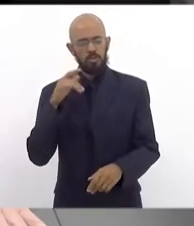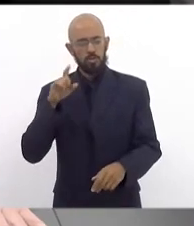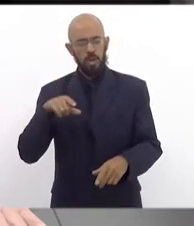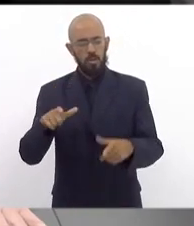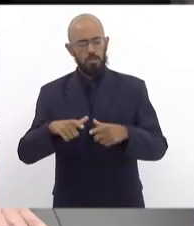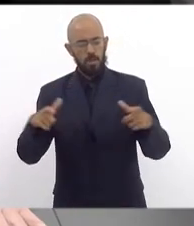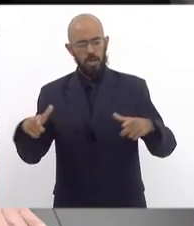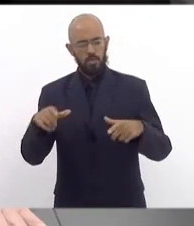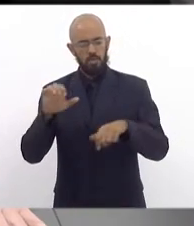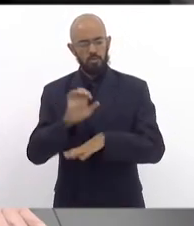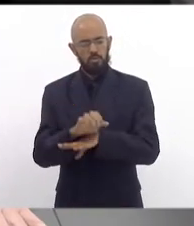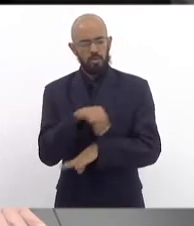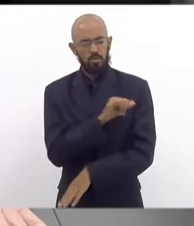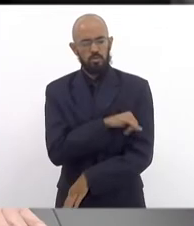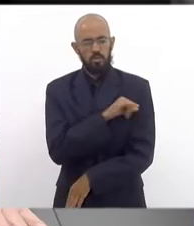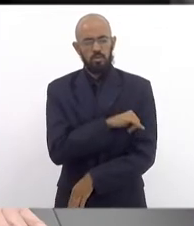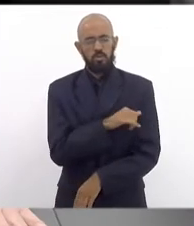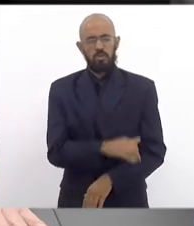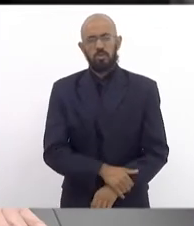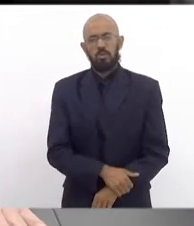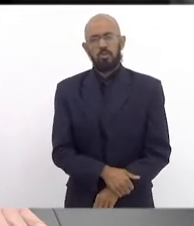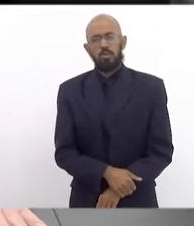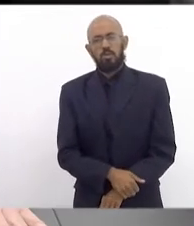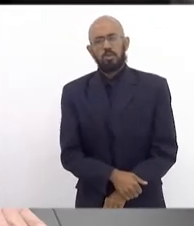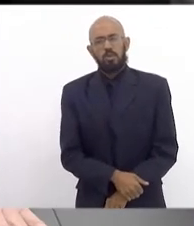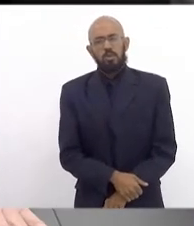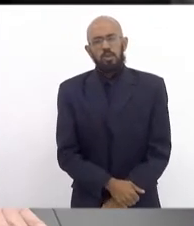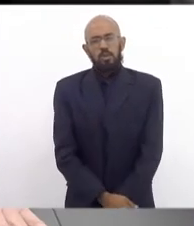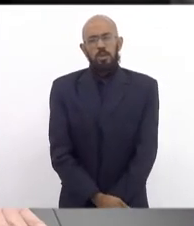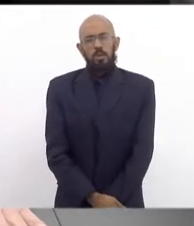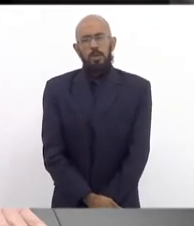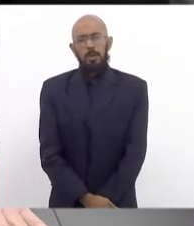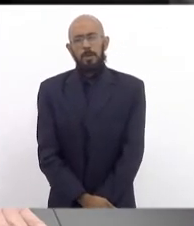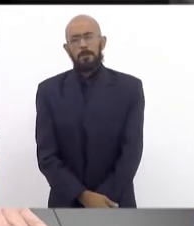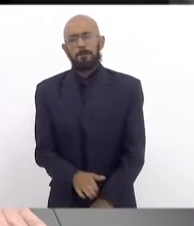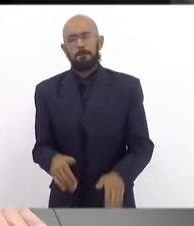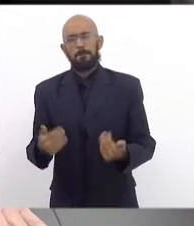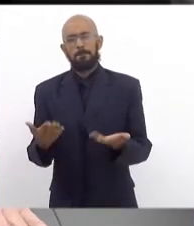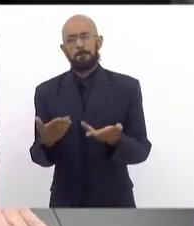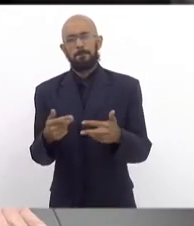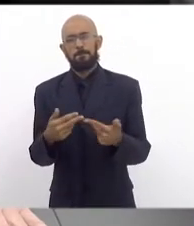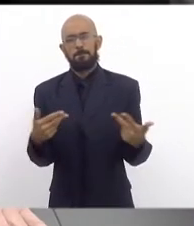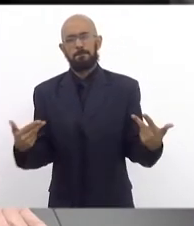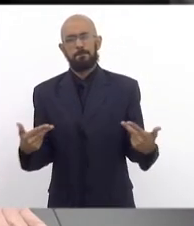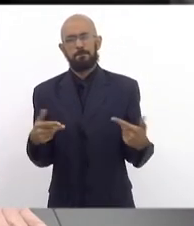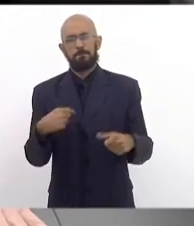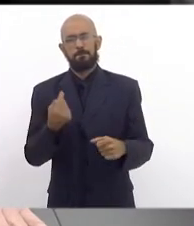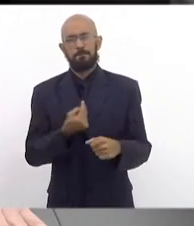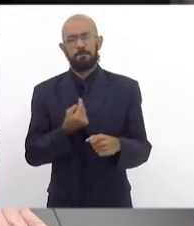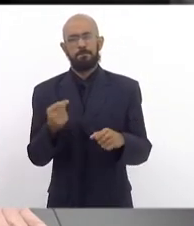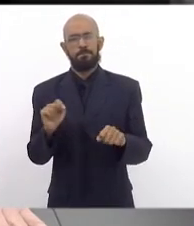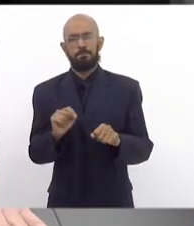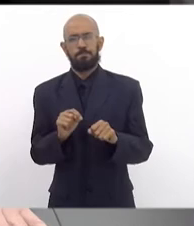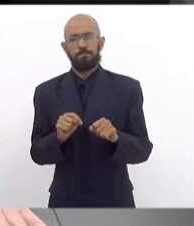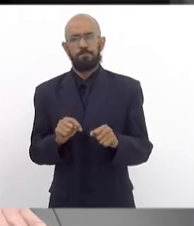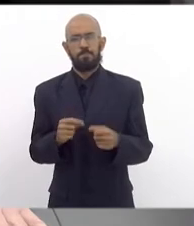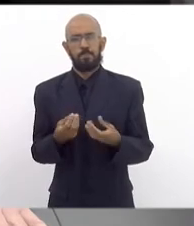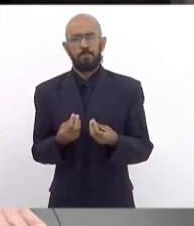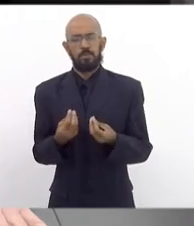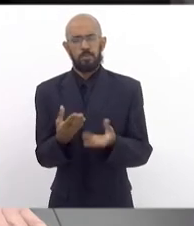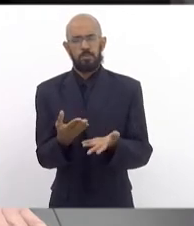no Estado então é algo que a gente traga que propicia a uma empresa